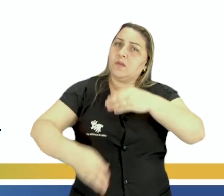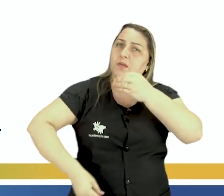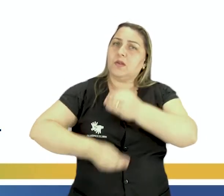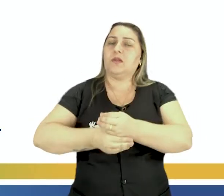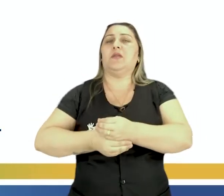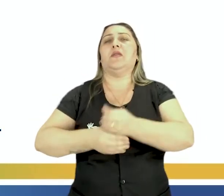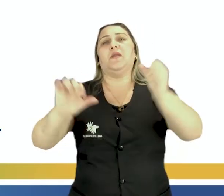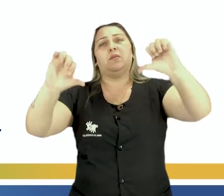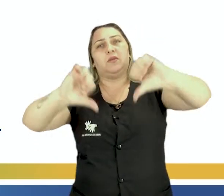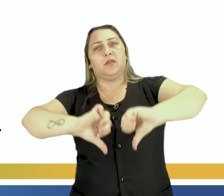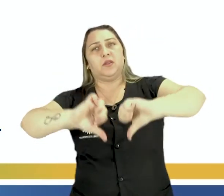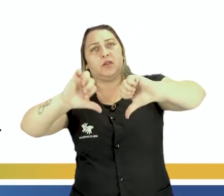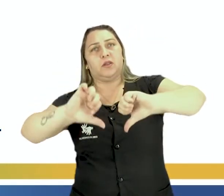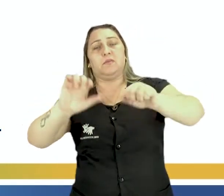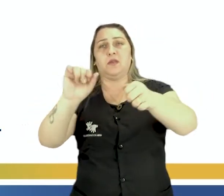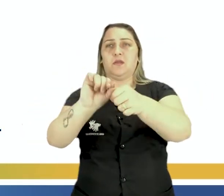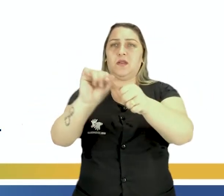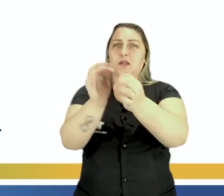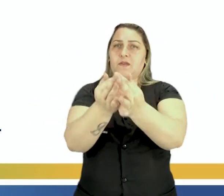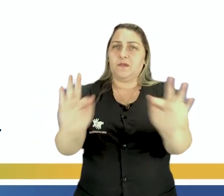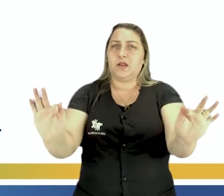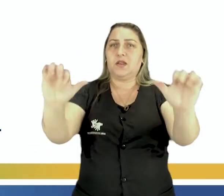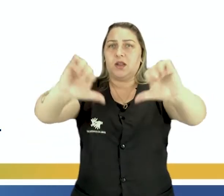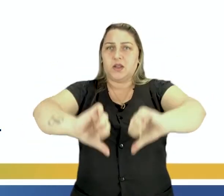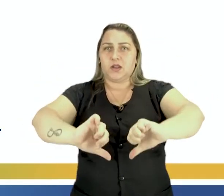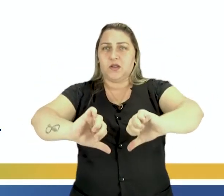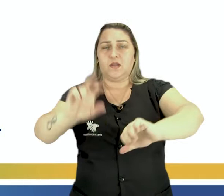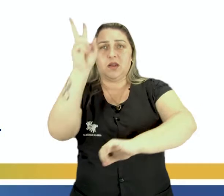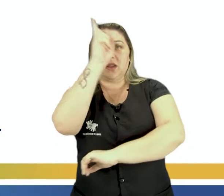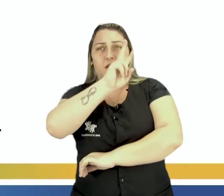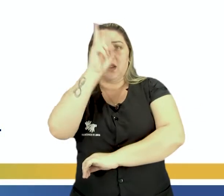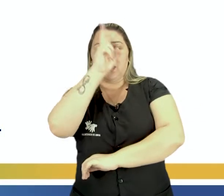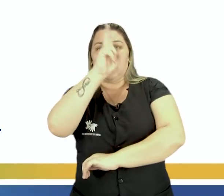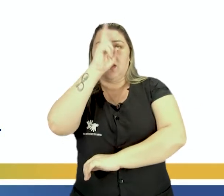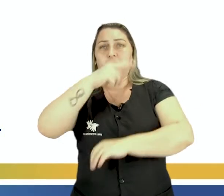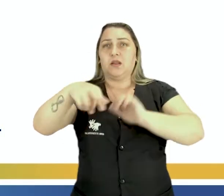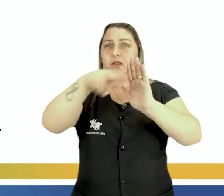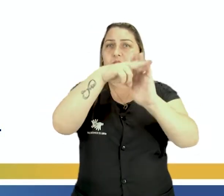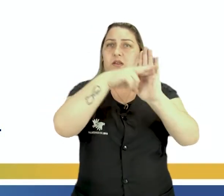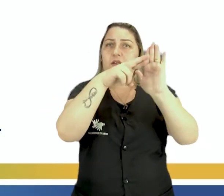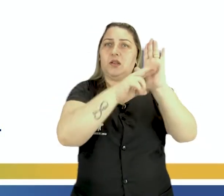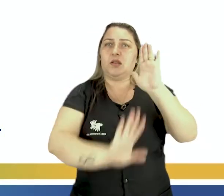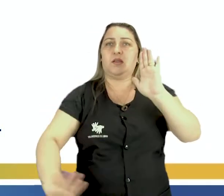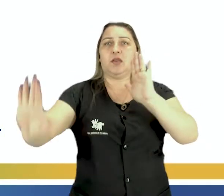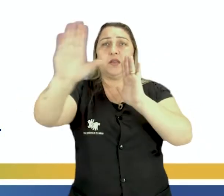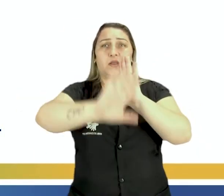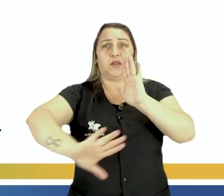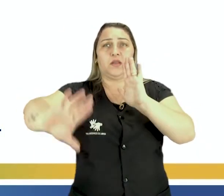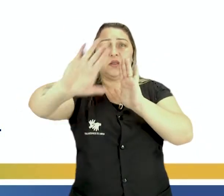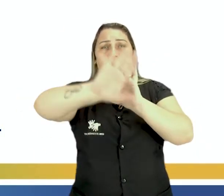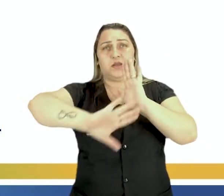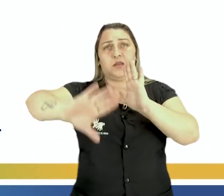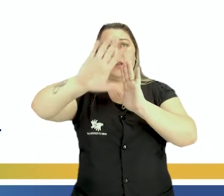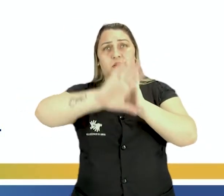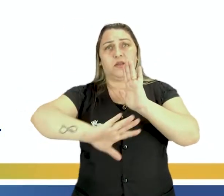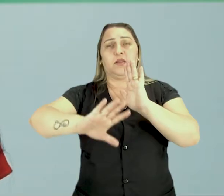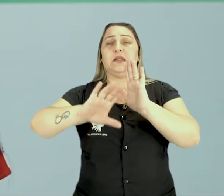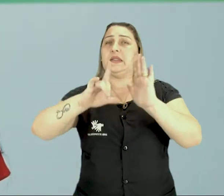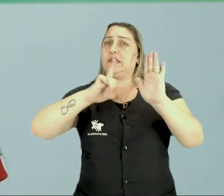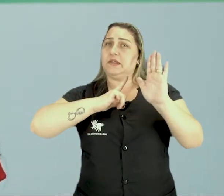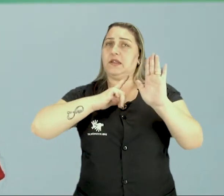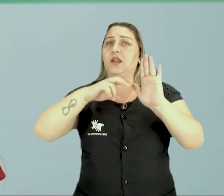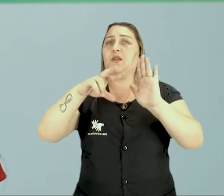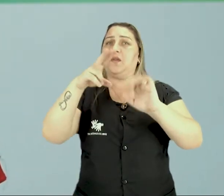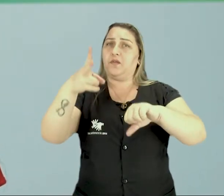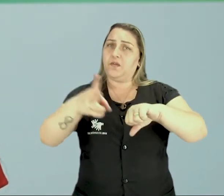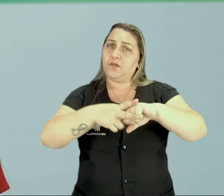da forma negativa para fazer frases negativas. Lembrando, pessoal, daquela regrinha geral. Apareceu o seu verbo auxiliar, o seu